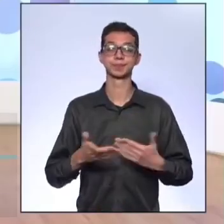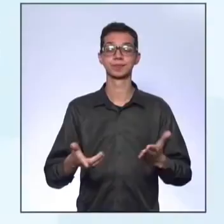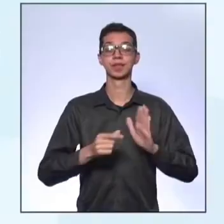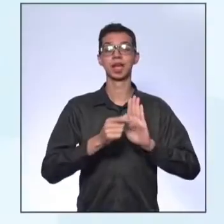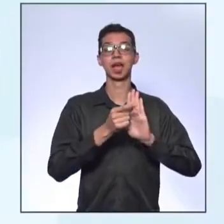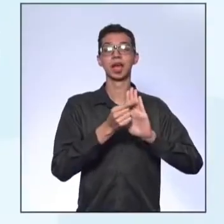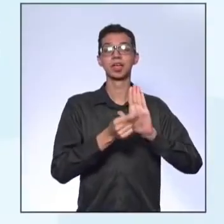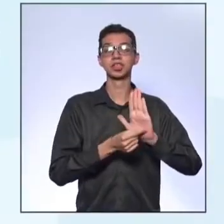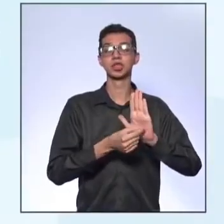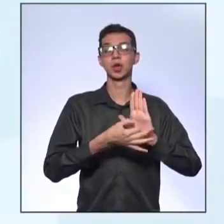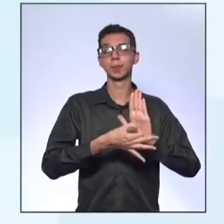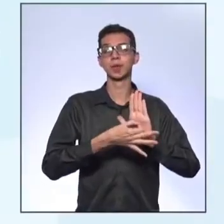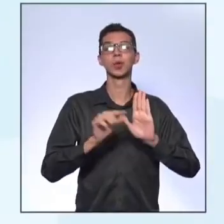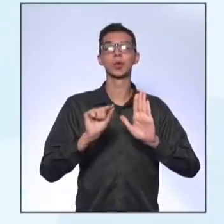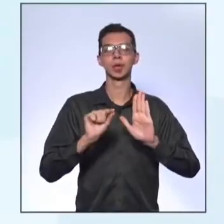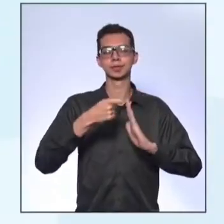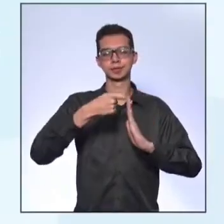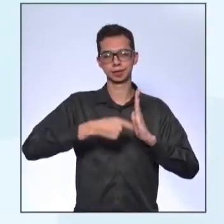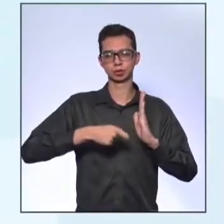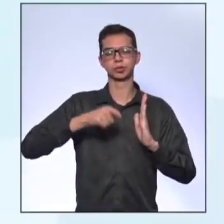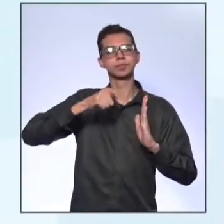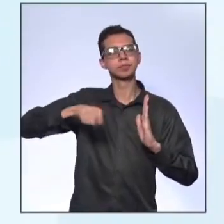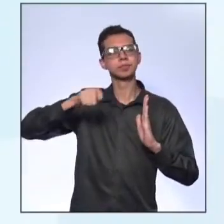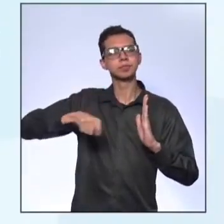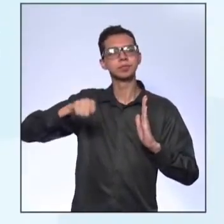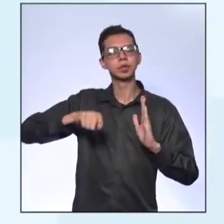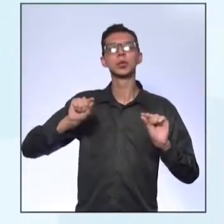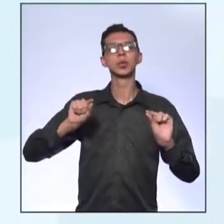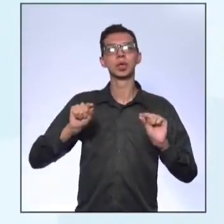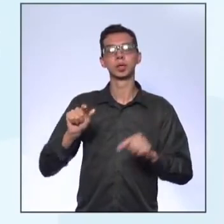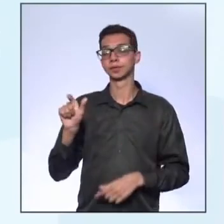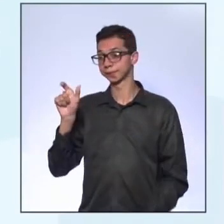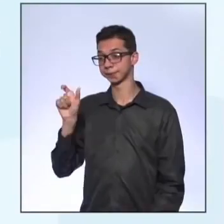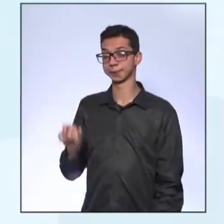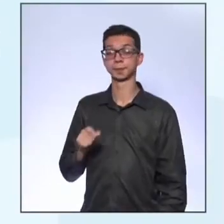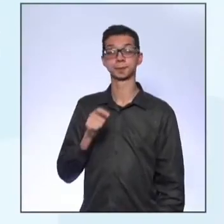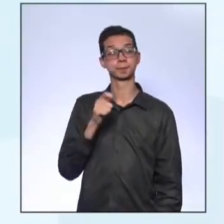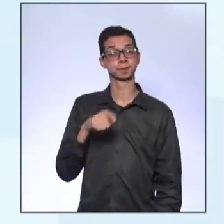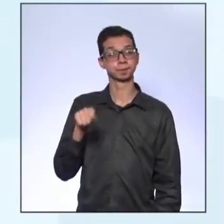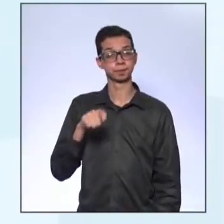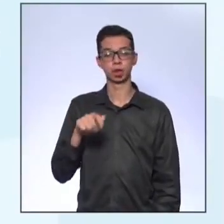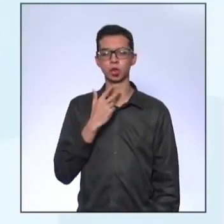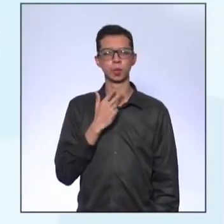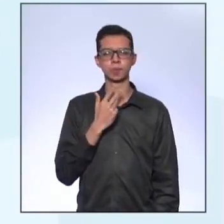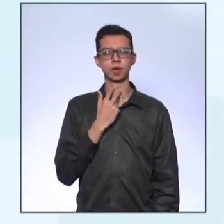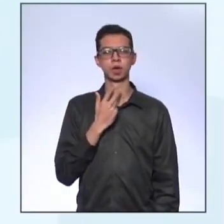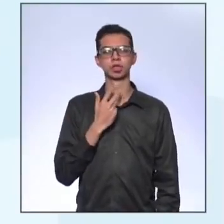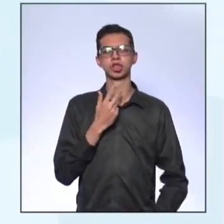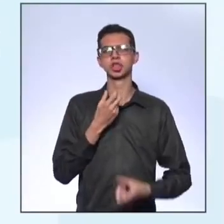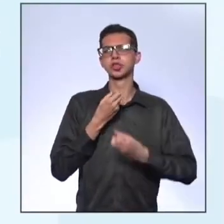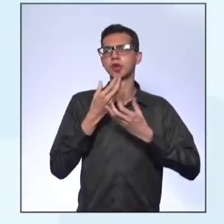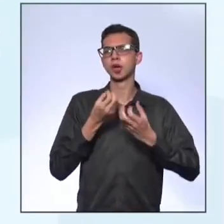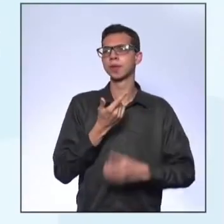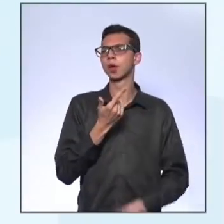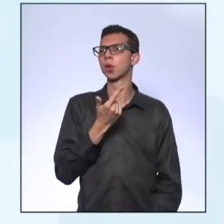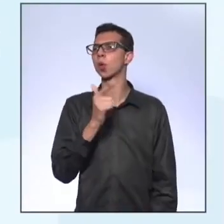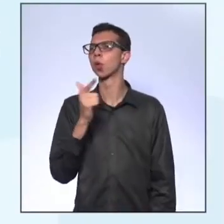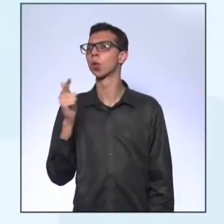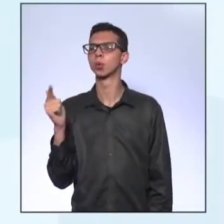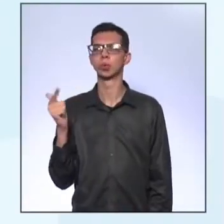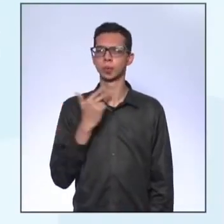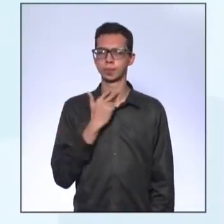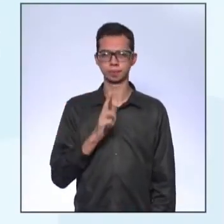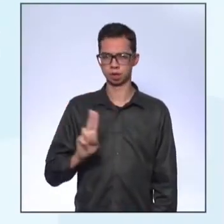é uma produção textual em que o escritor não deve utilizar informações de terceiros, um texto em que podemos